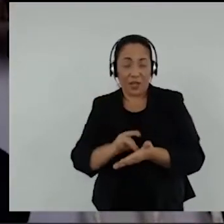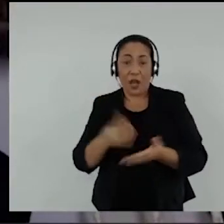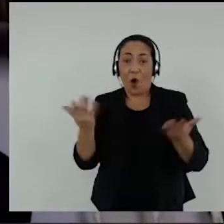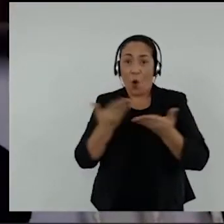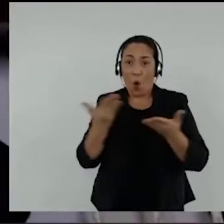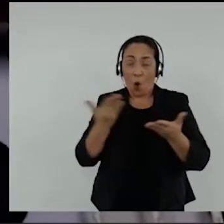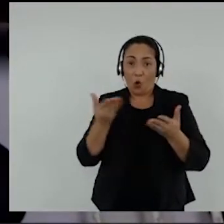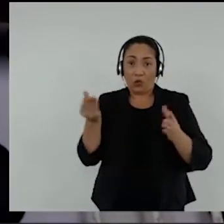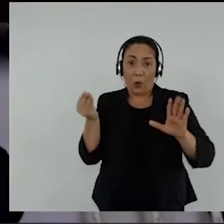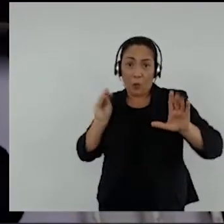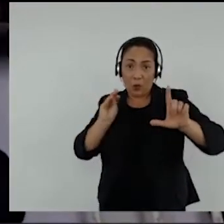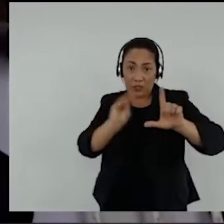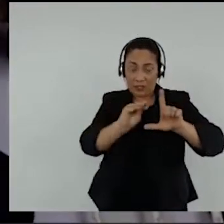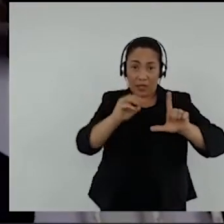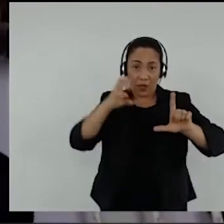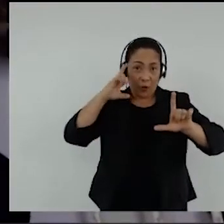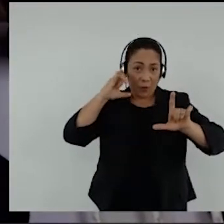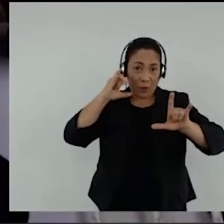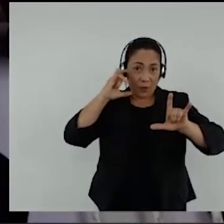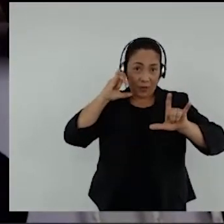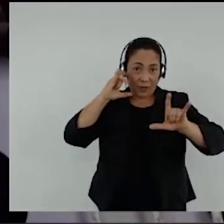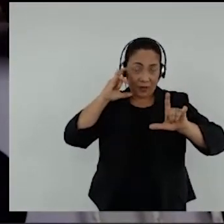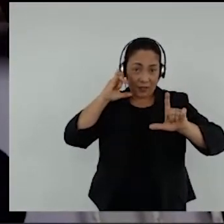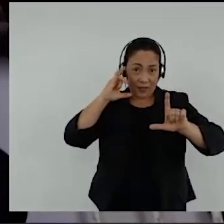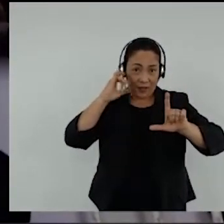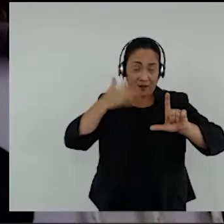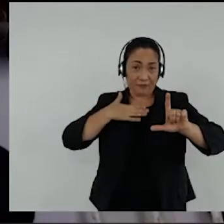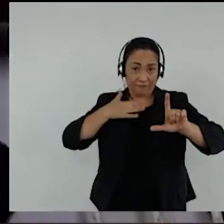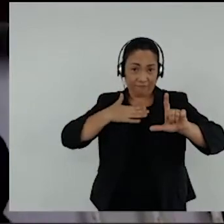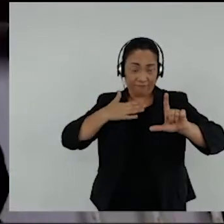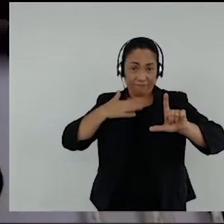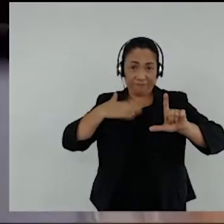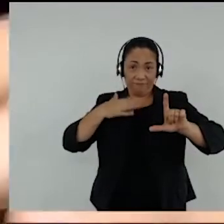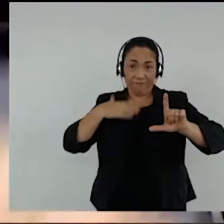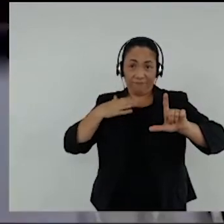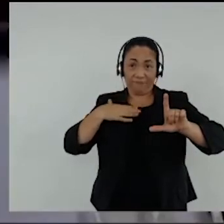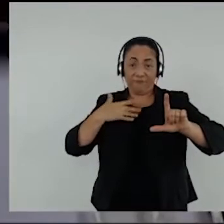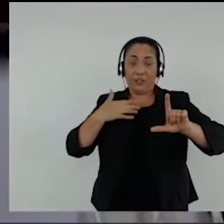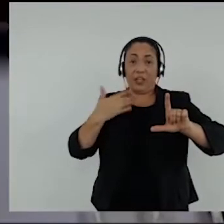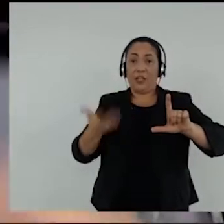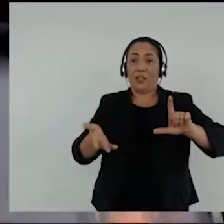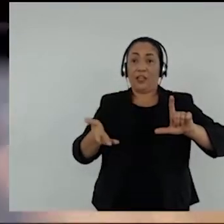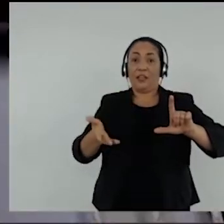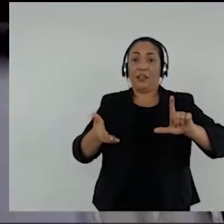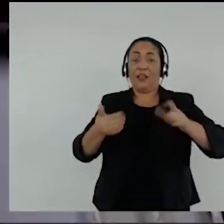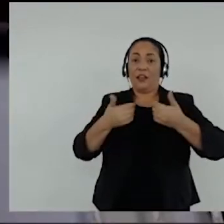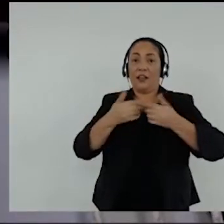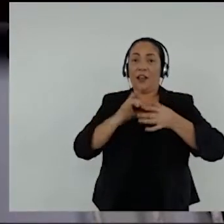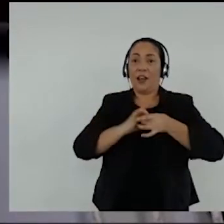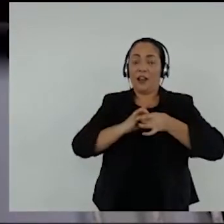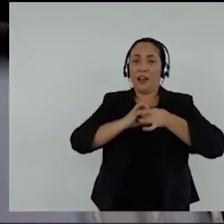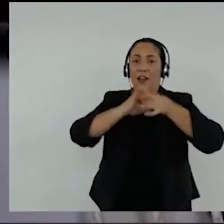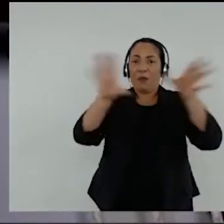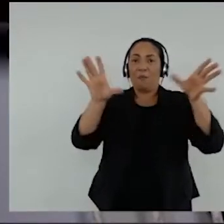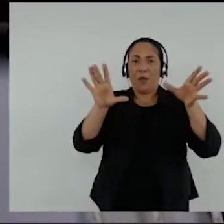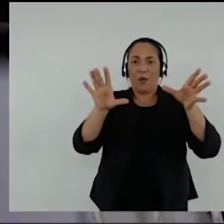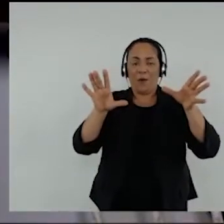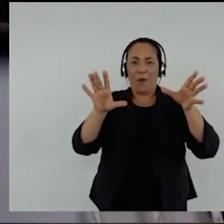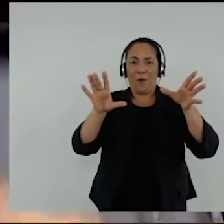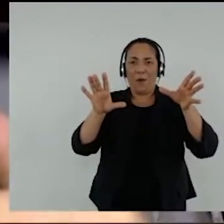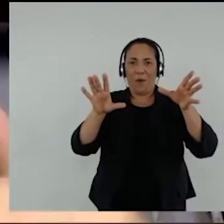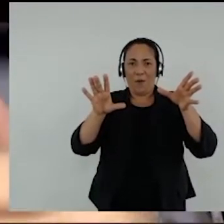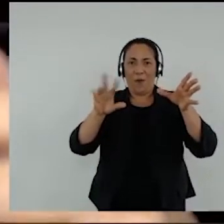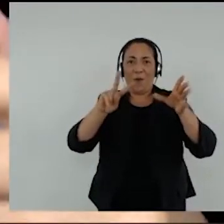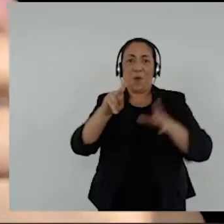uma notícia, se não me engano, do TRF2, que concedeu um habeas corpus justamente para não haver um interrogatório, né,